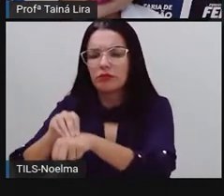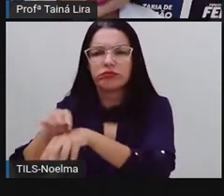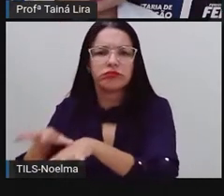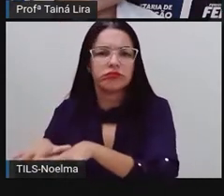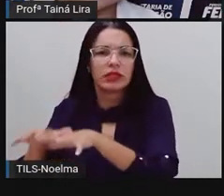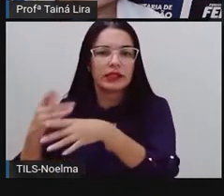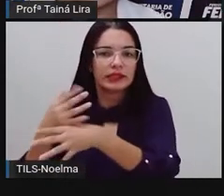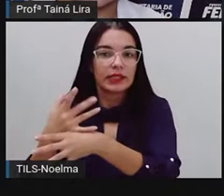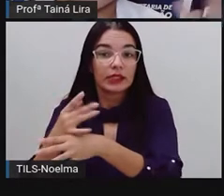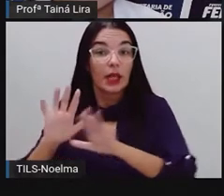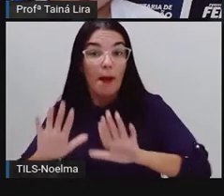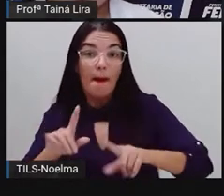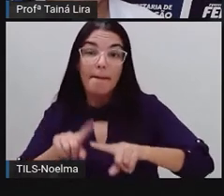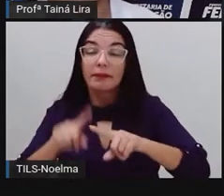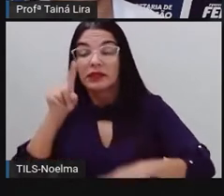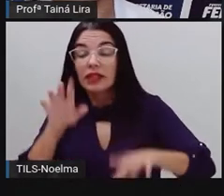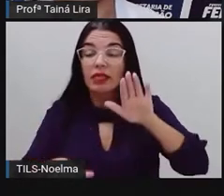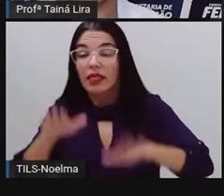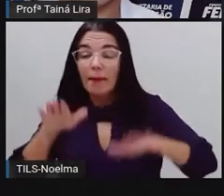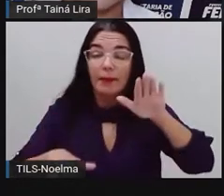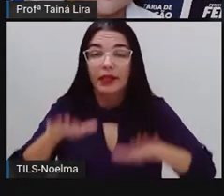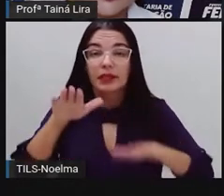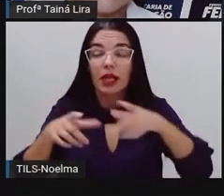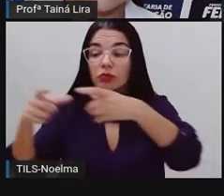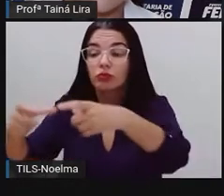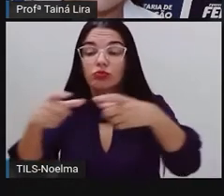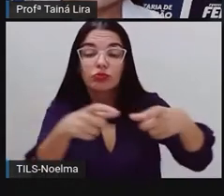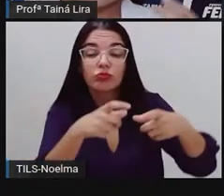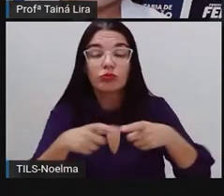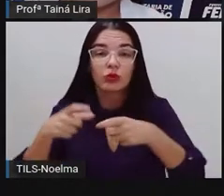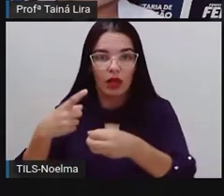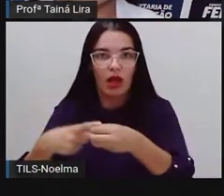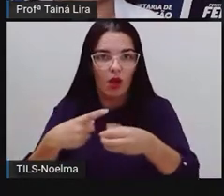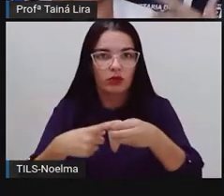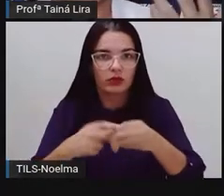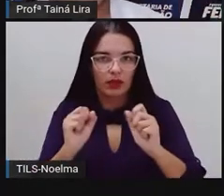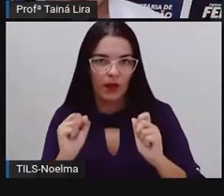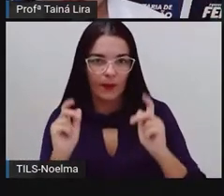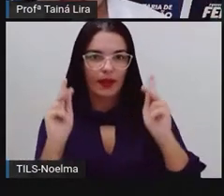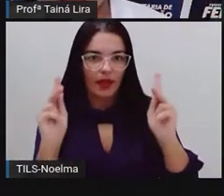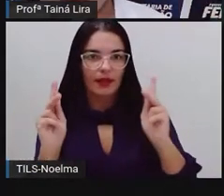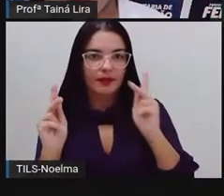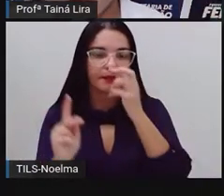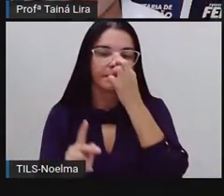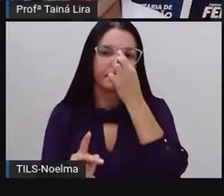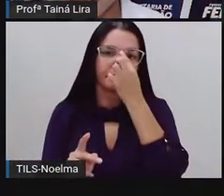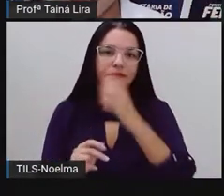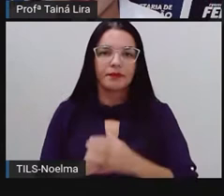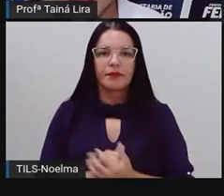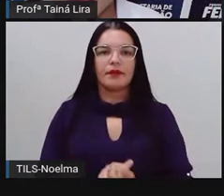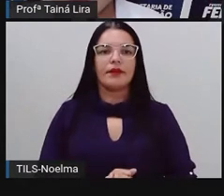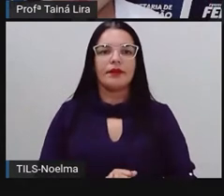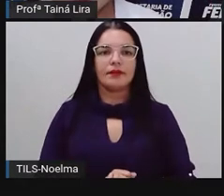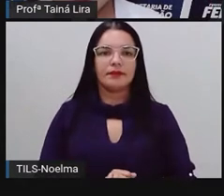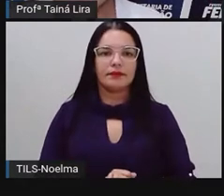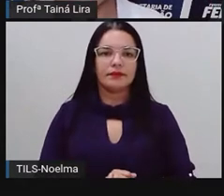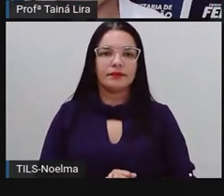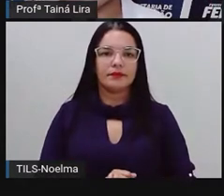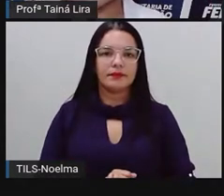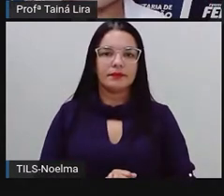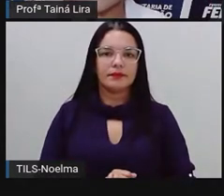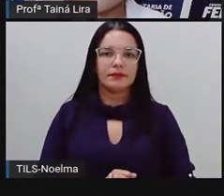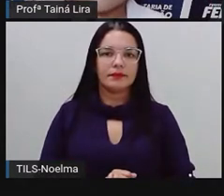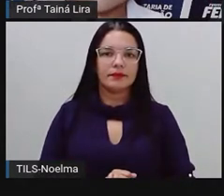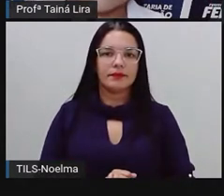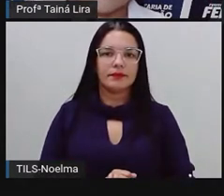depender muito do local vai depender muito né se tem ou não esses recursos tá bom e